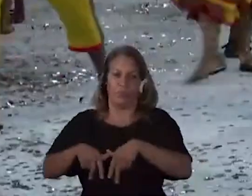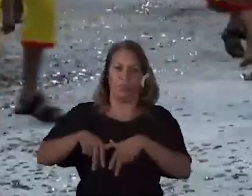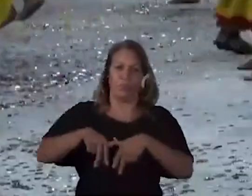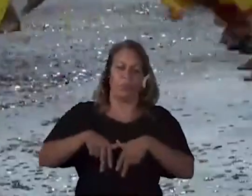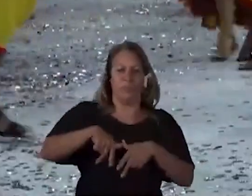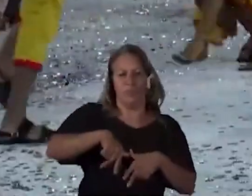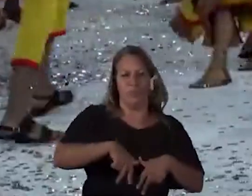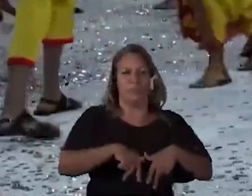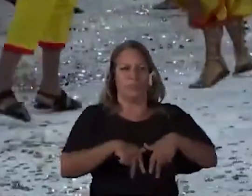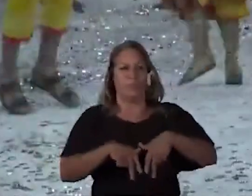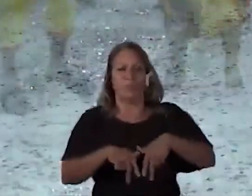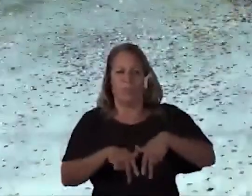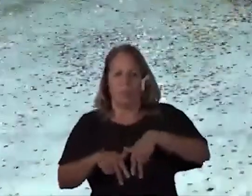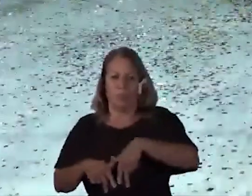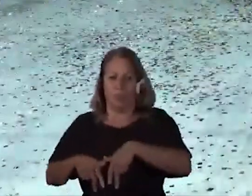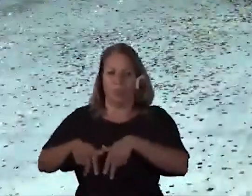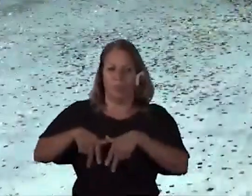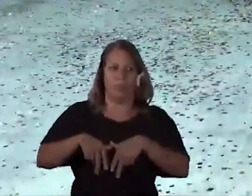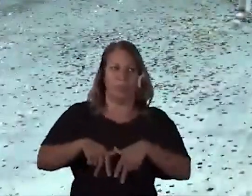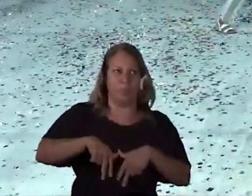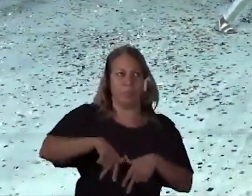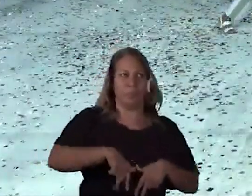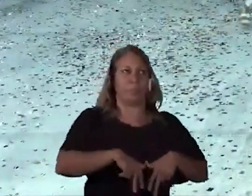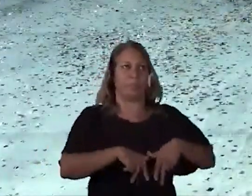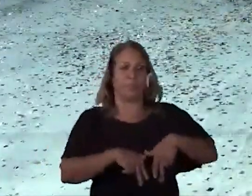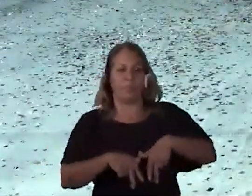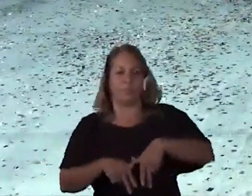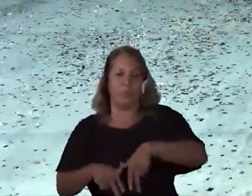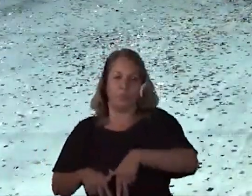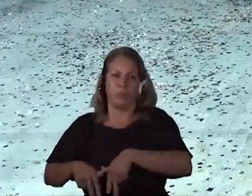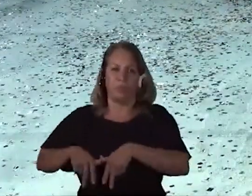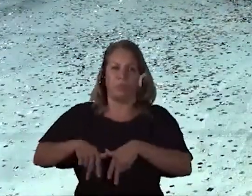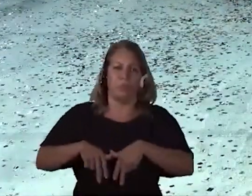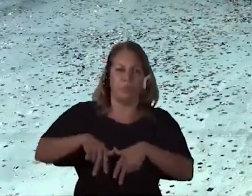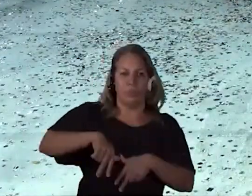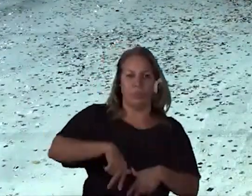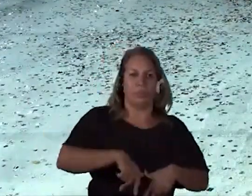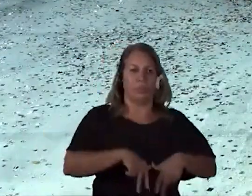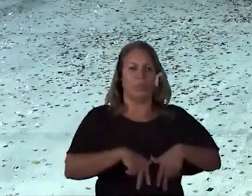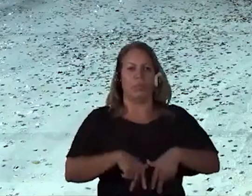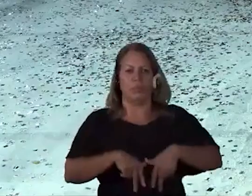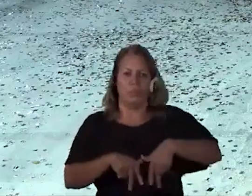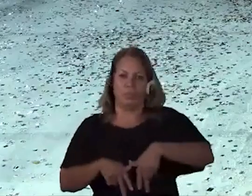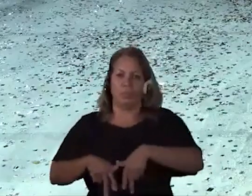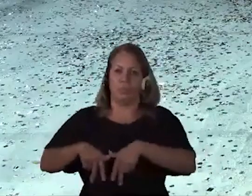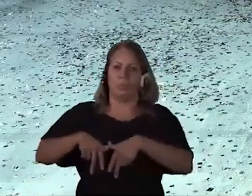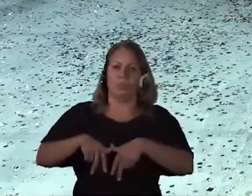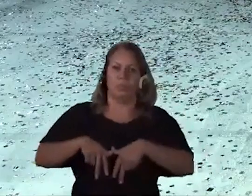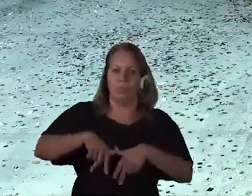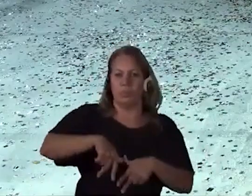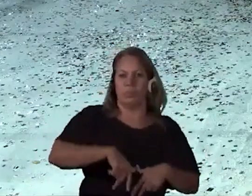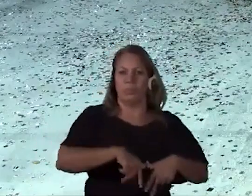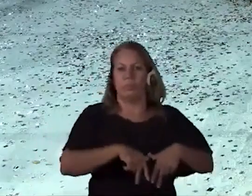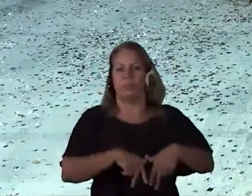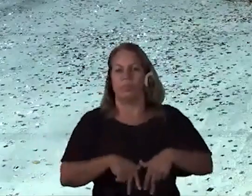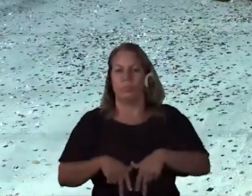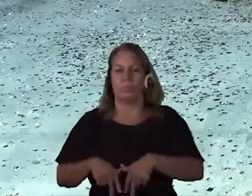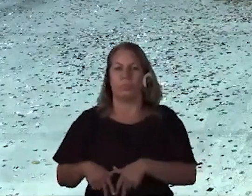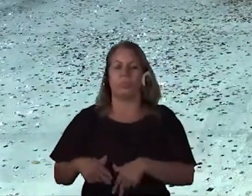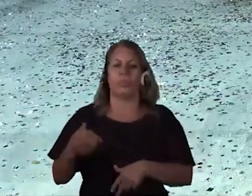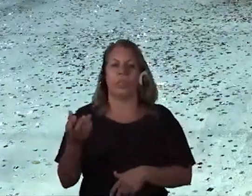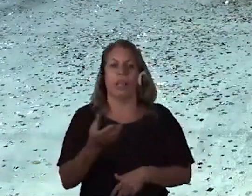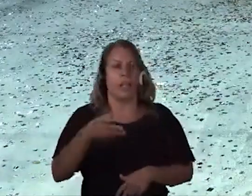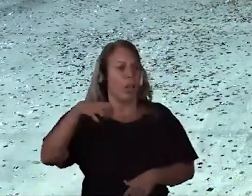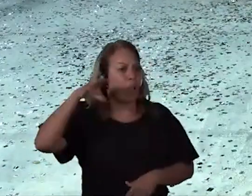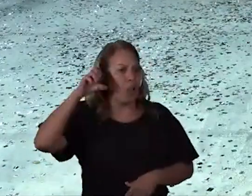assim, bem colocados, né? A gente tem que estar bem localizado para conseguir ver em momentos, coreografias